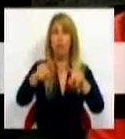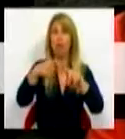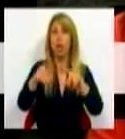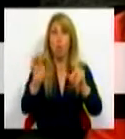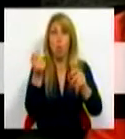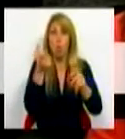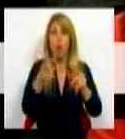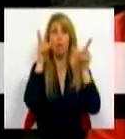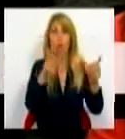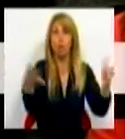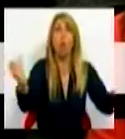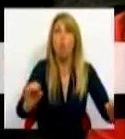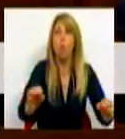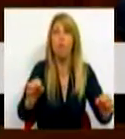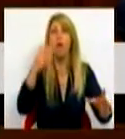por outros agentes.